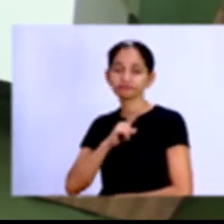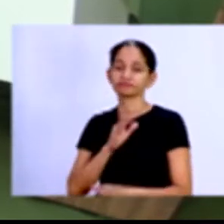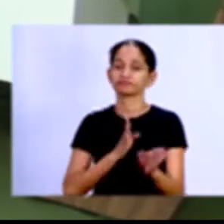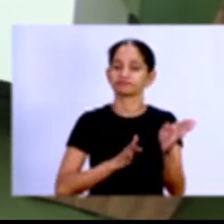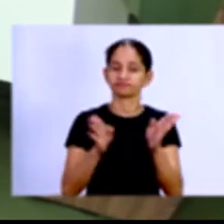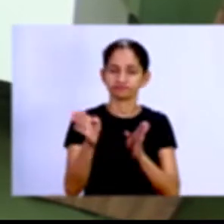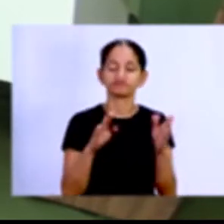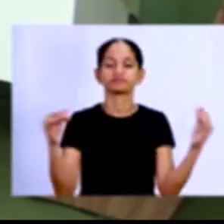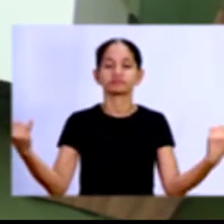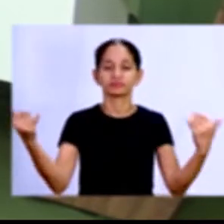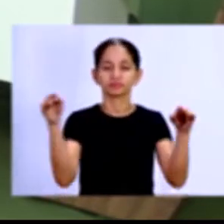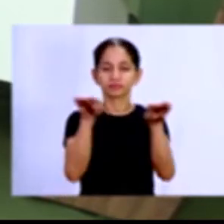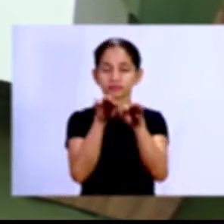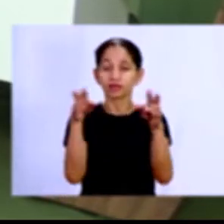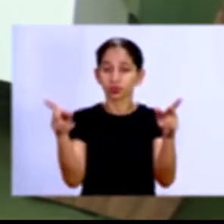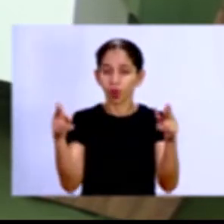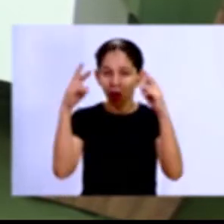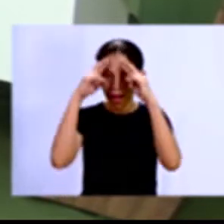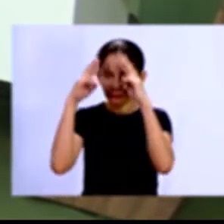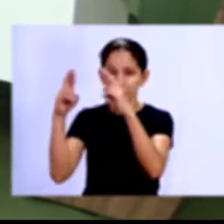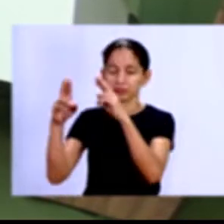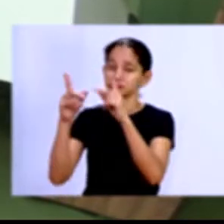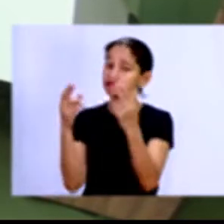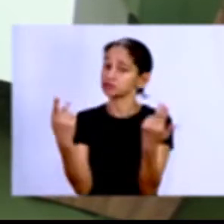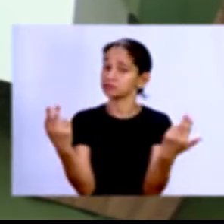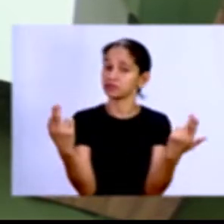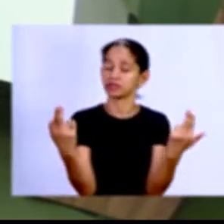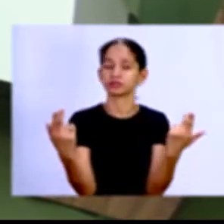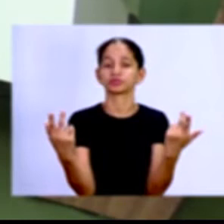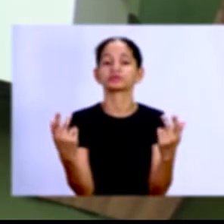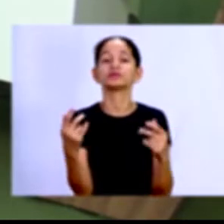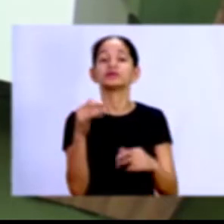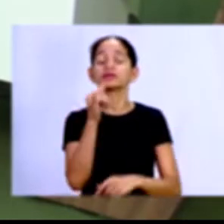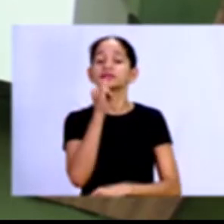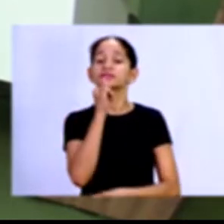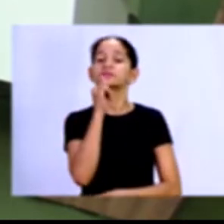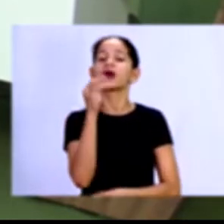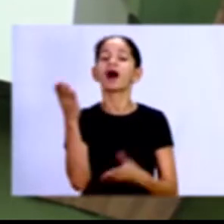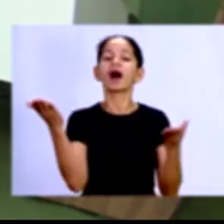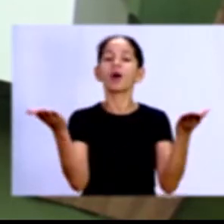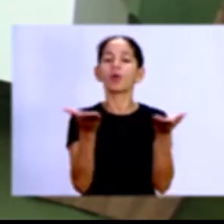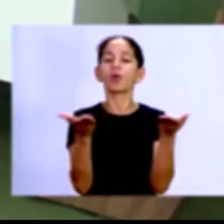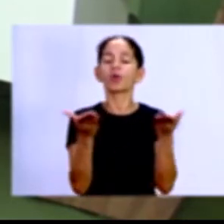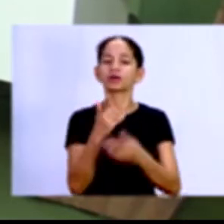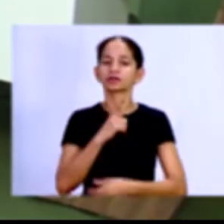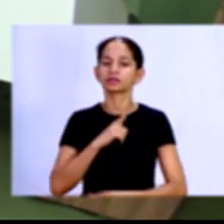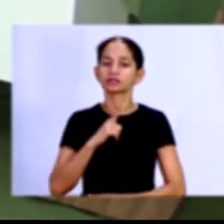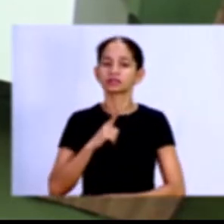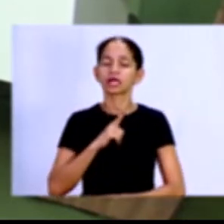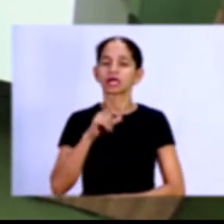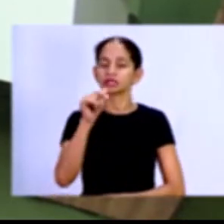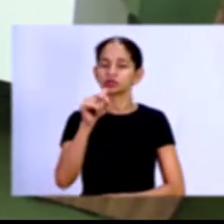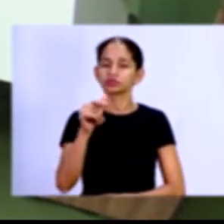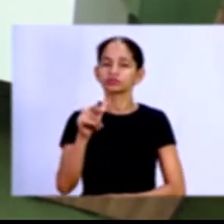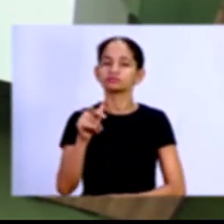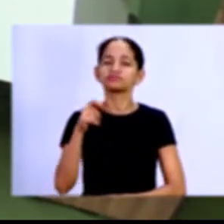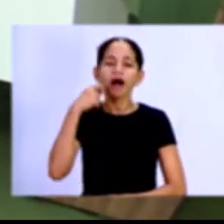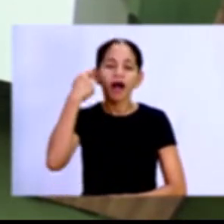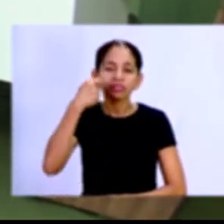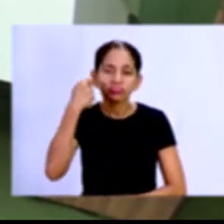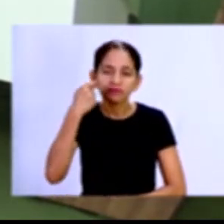mundo virtual. Eu tenho certeza que nossos alunos lembrou. Recentemente agora tem um caso de uma atriz global, né, que foi